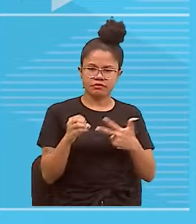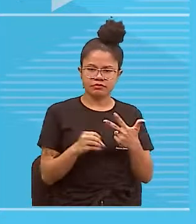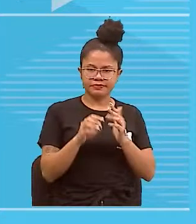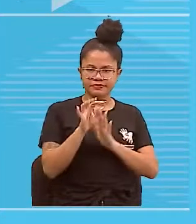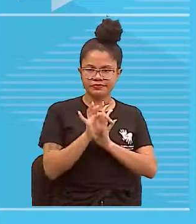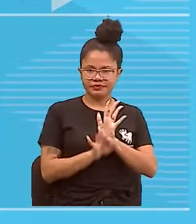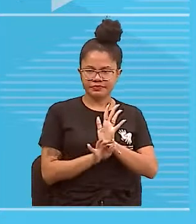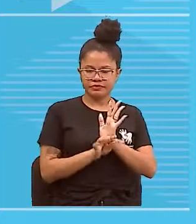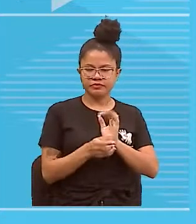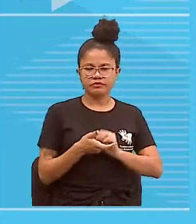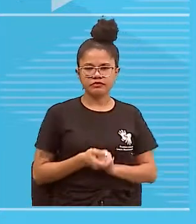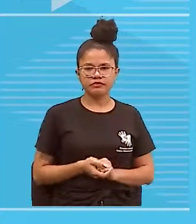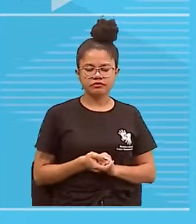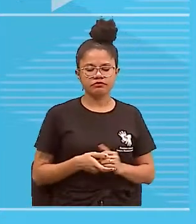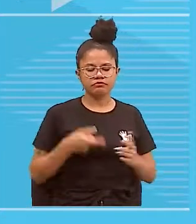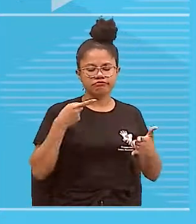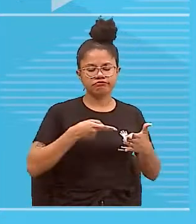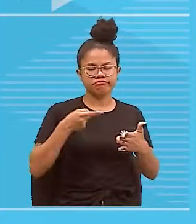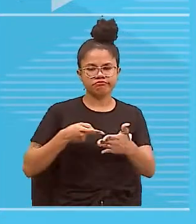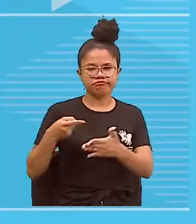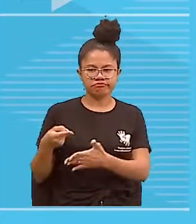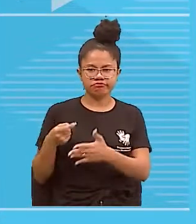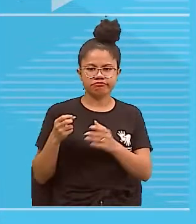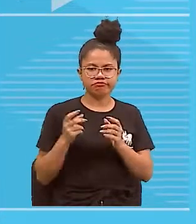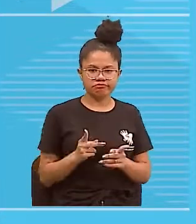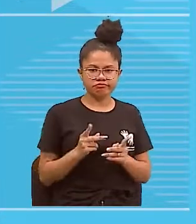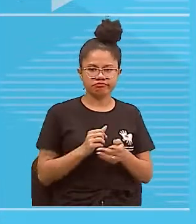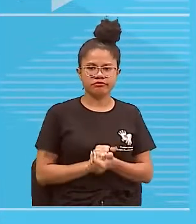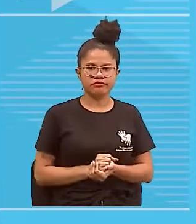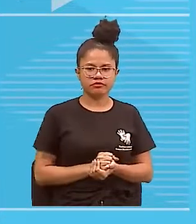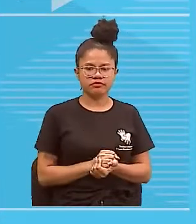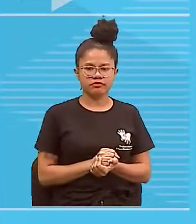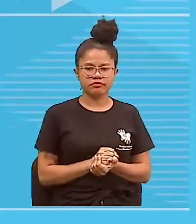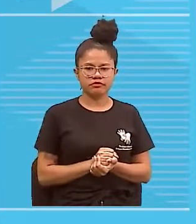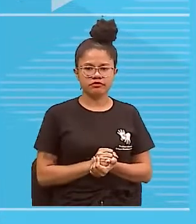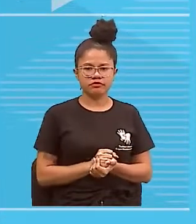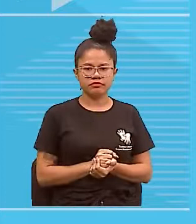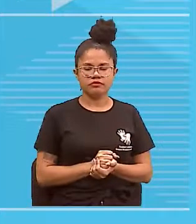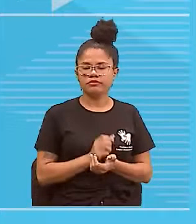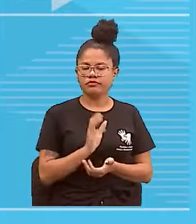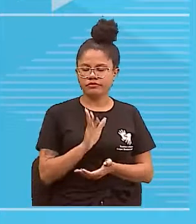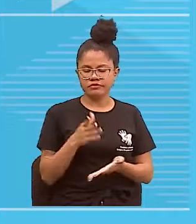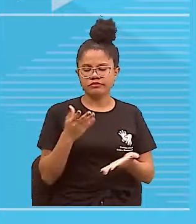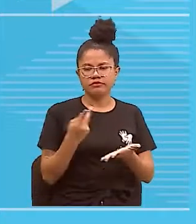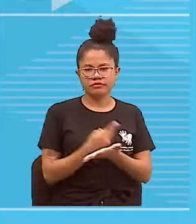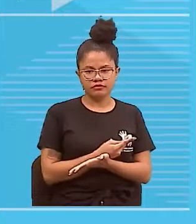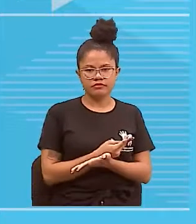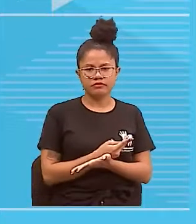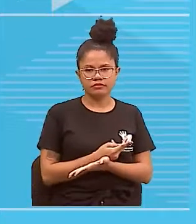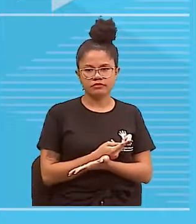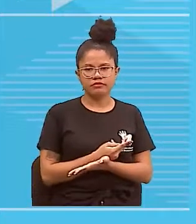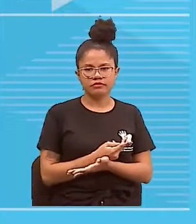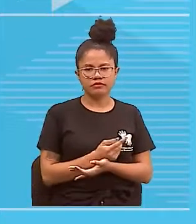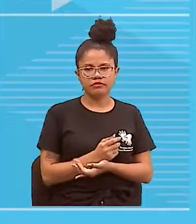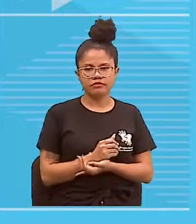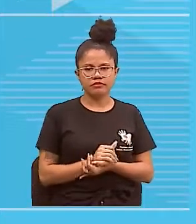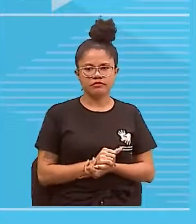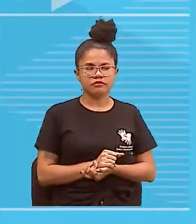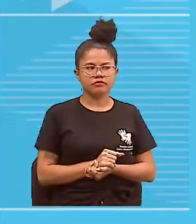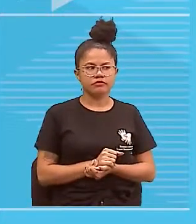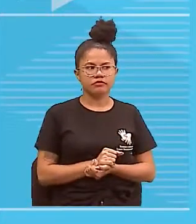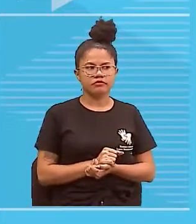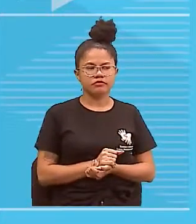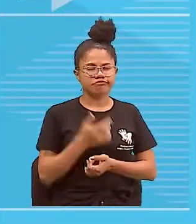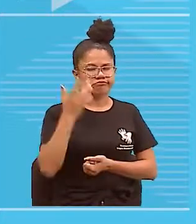texto ali em imperativo uma publicidade não tem os publicitário né já aconteceu já ocorreu né